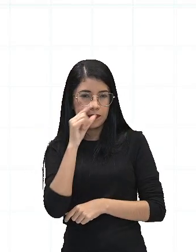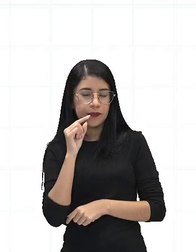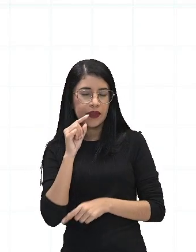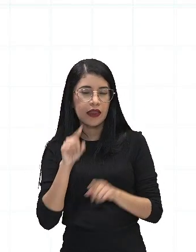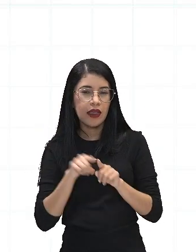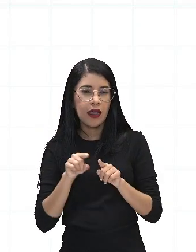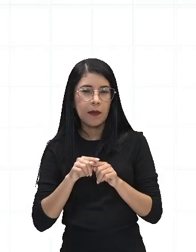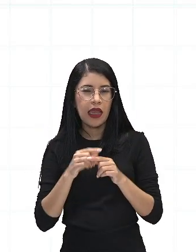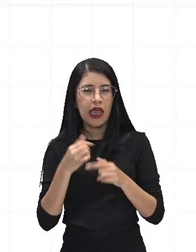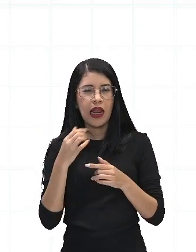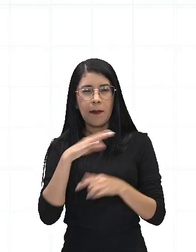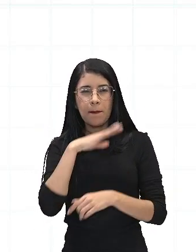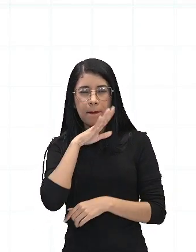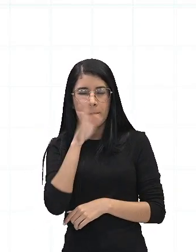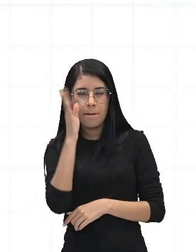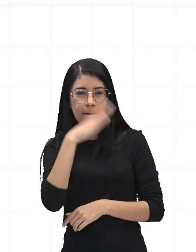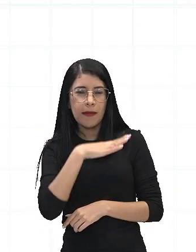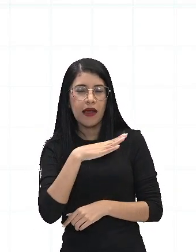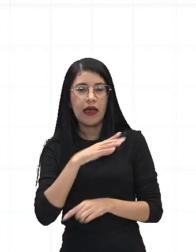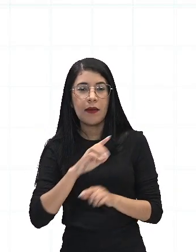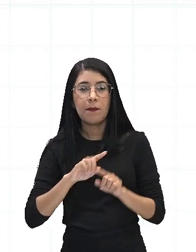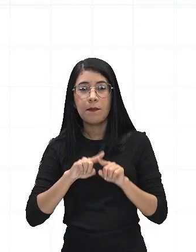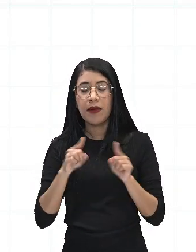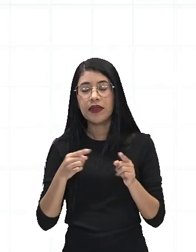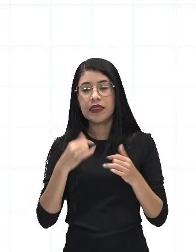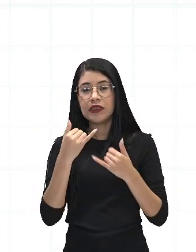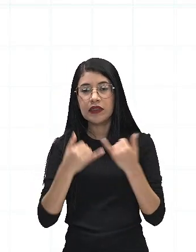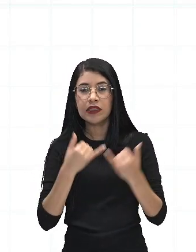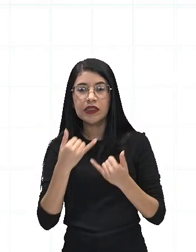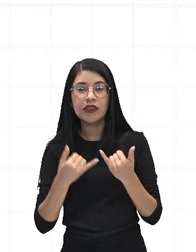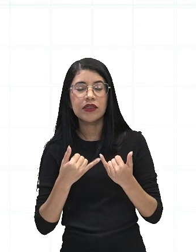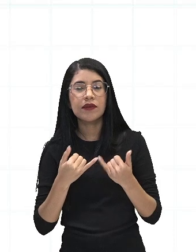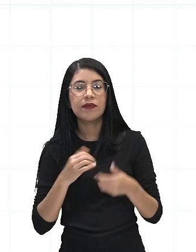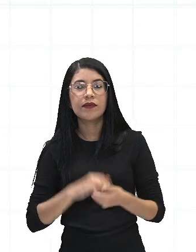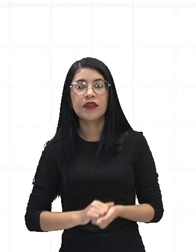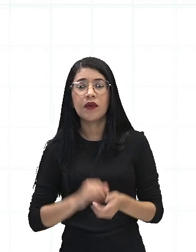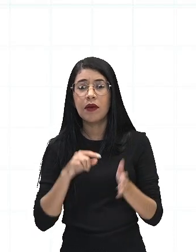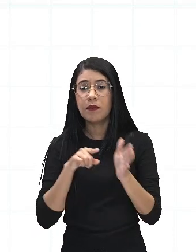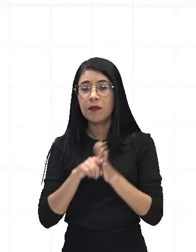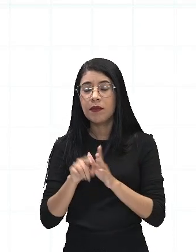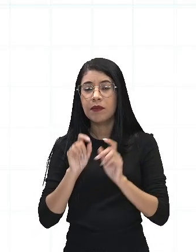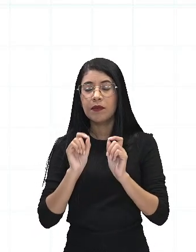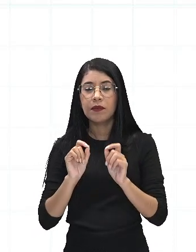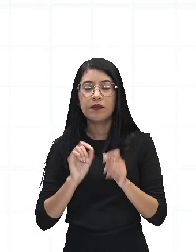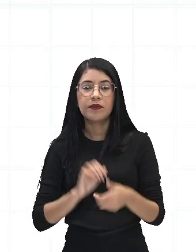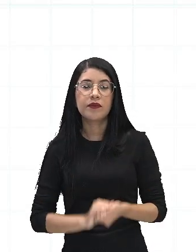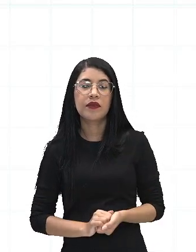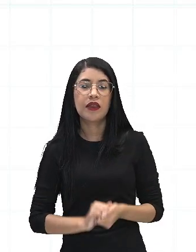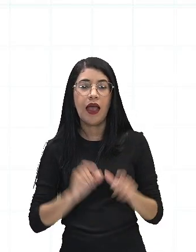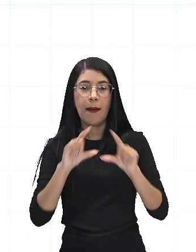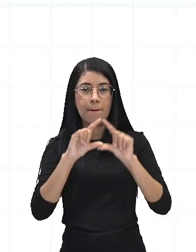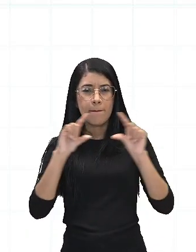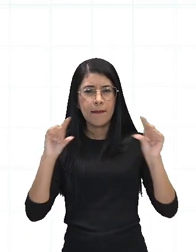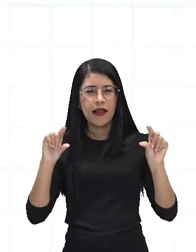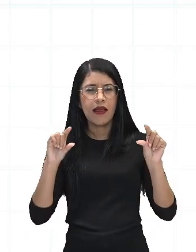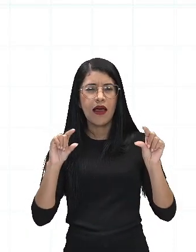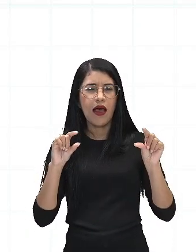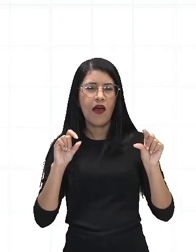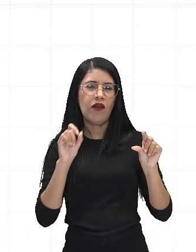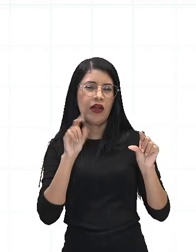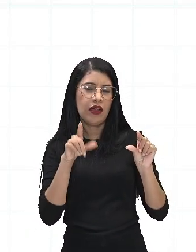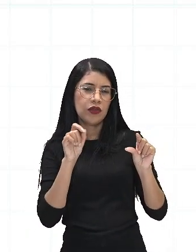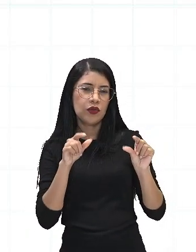mais divertida do que propriamente sinistra. E eu pergunto para vocês, os trechos destacados estão de acordo com a